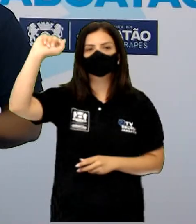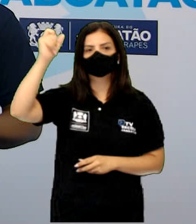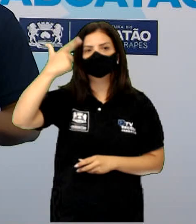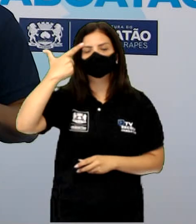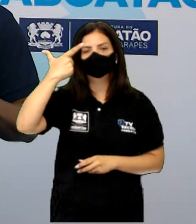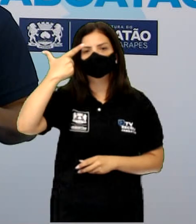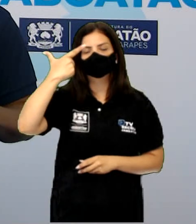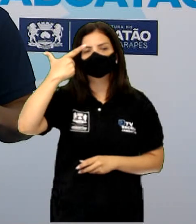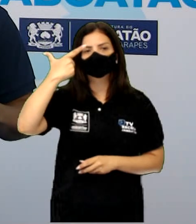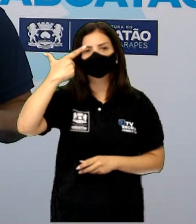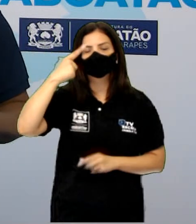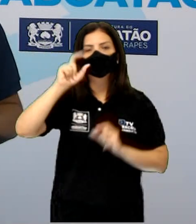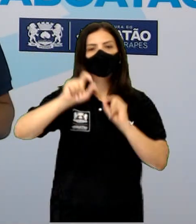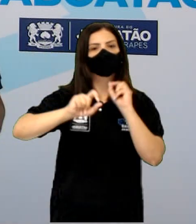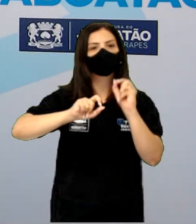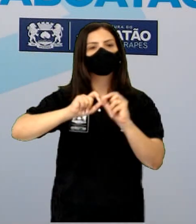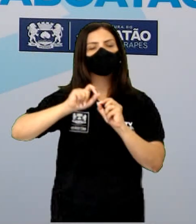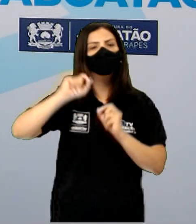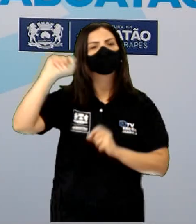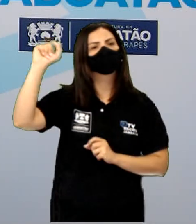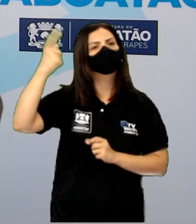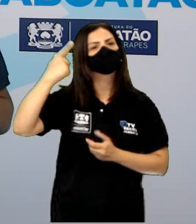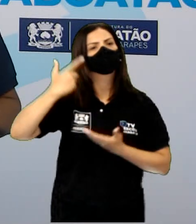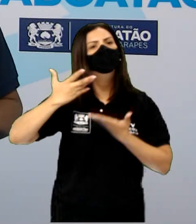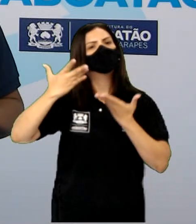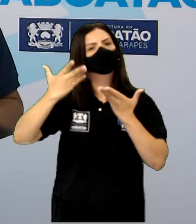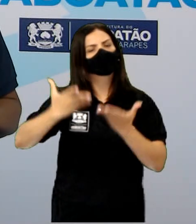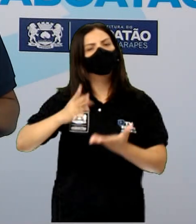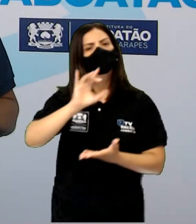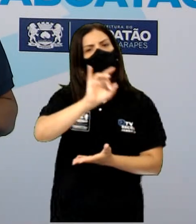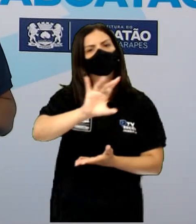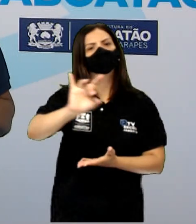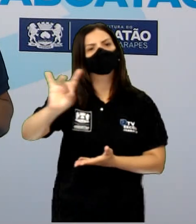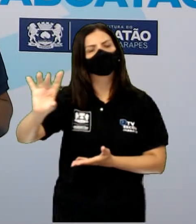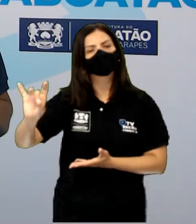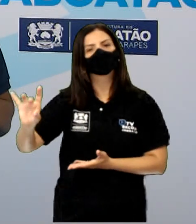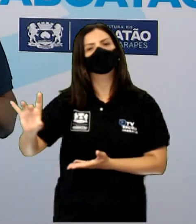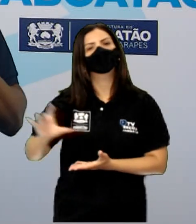Sol e o que ele fornece para cada um de nós.